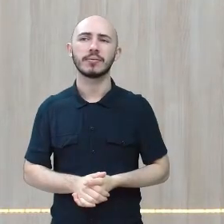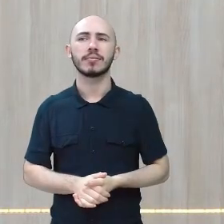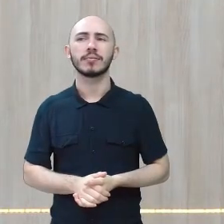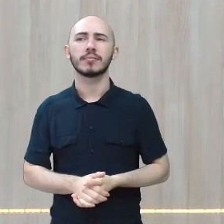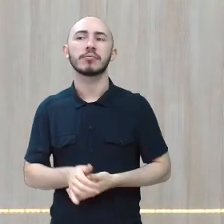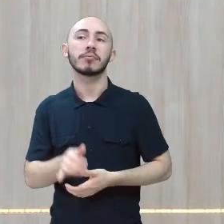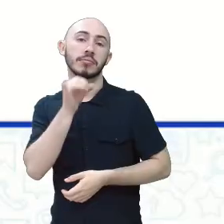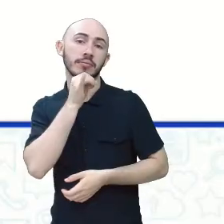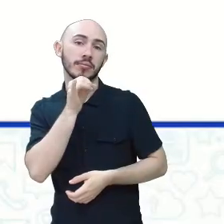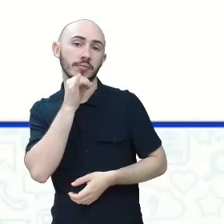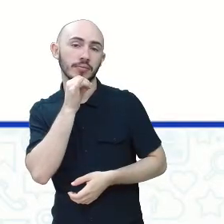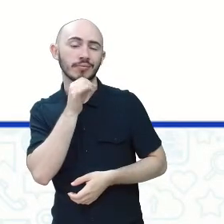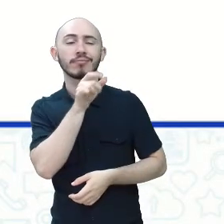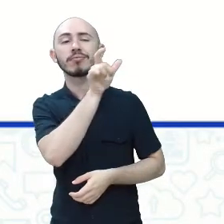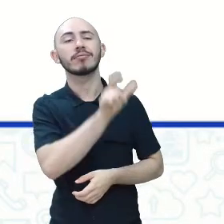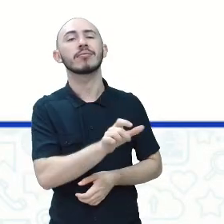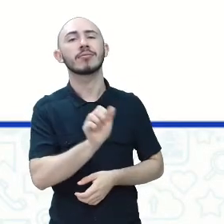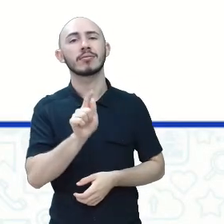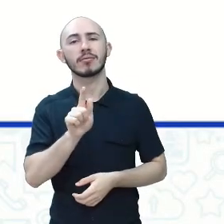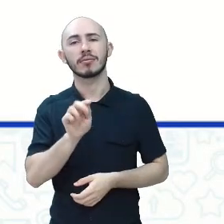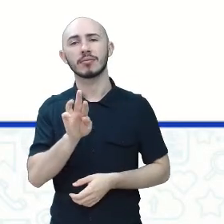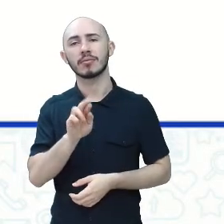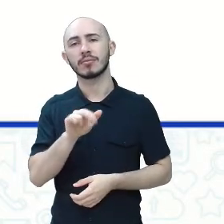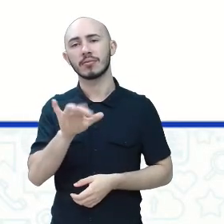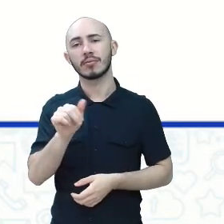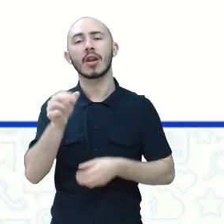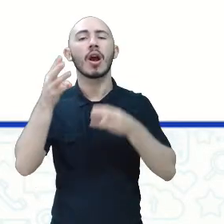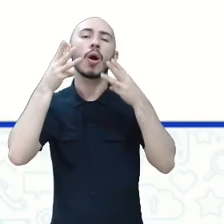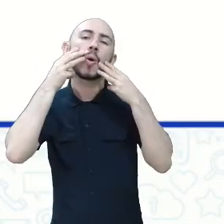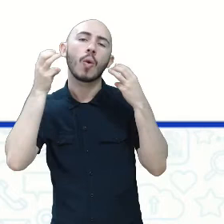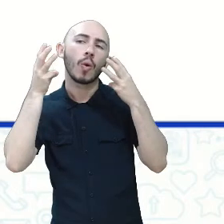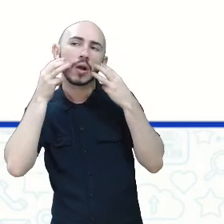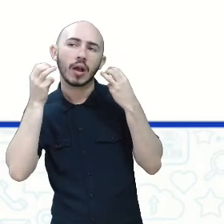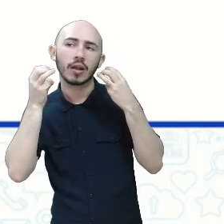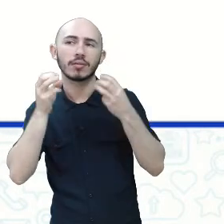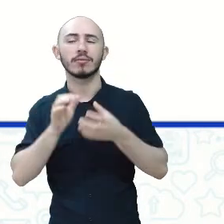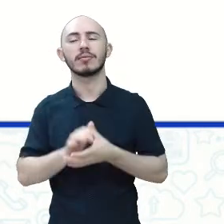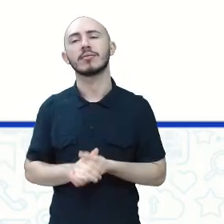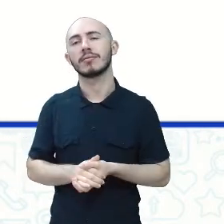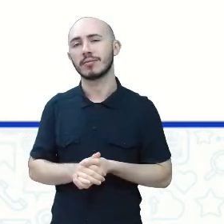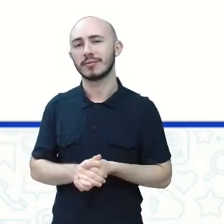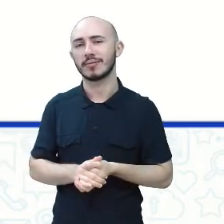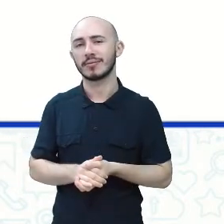Exemplo, Gabriel é um gato, né? Quando você diz assim,